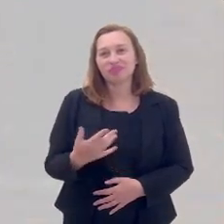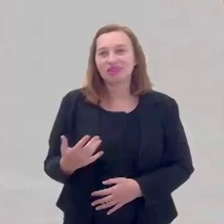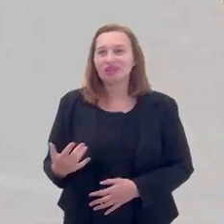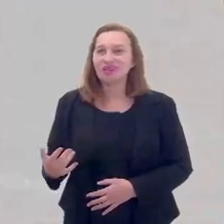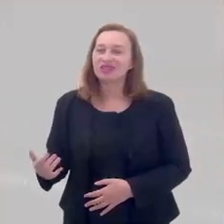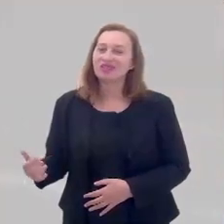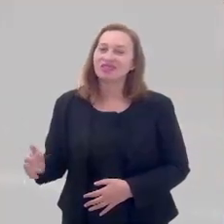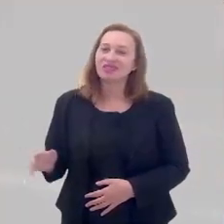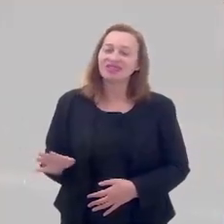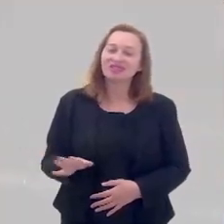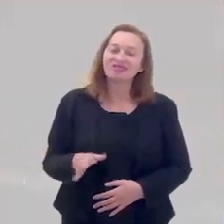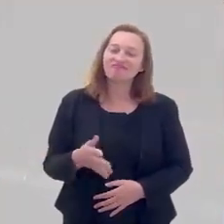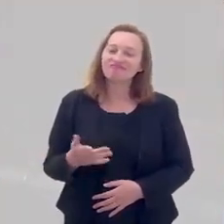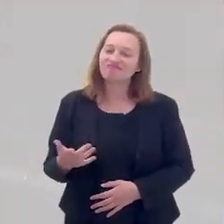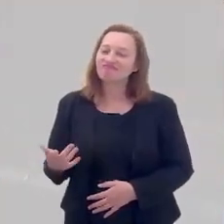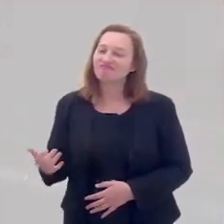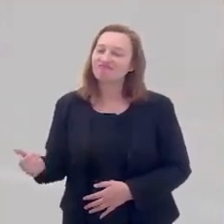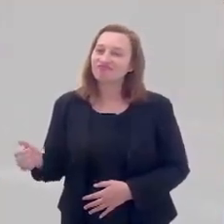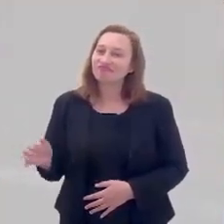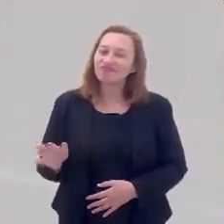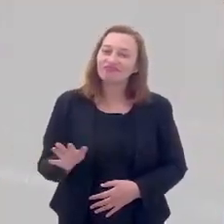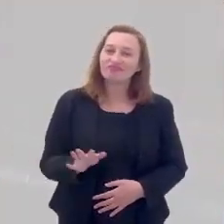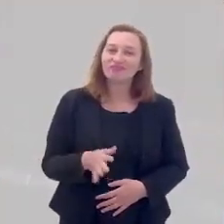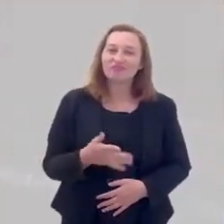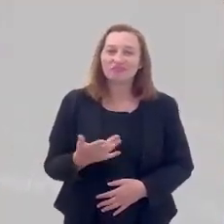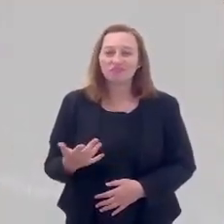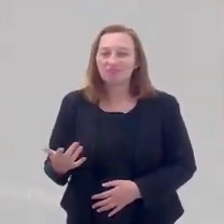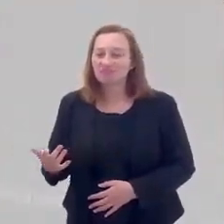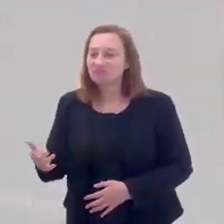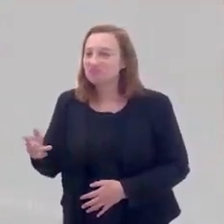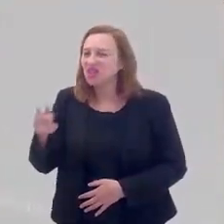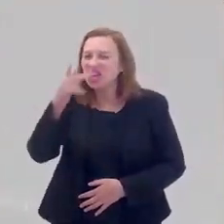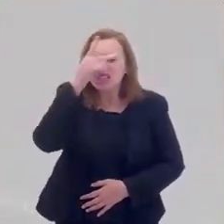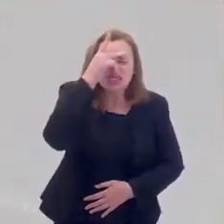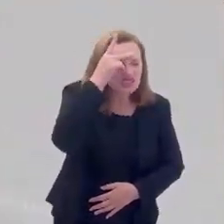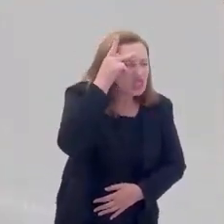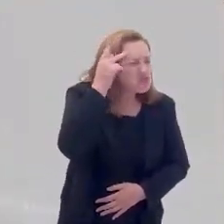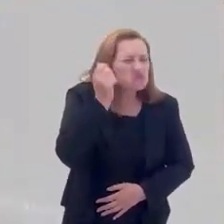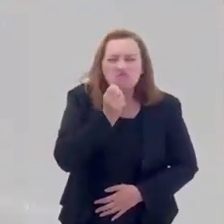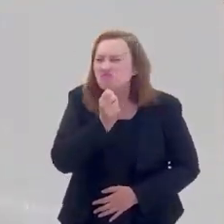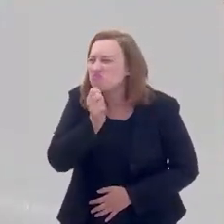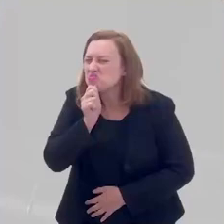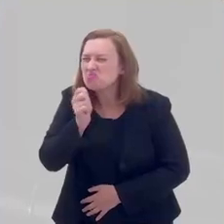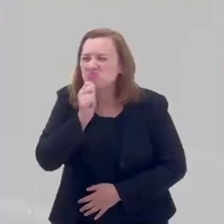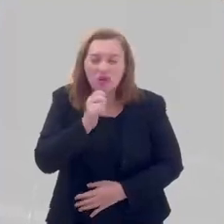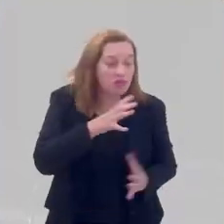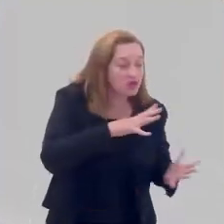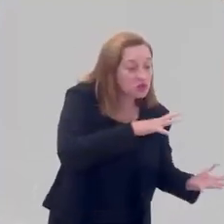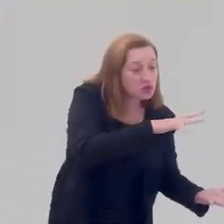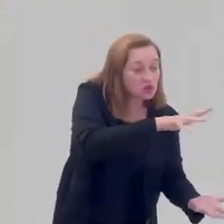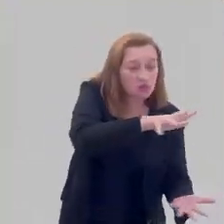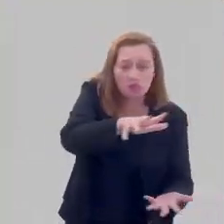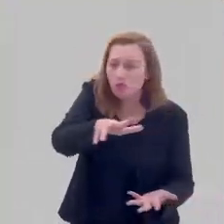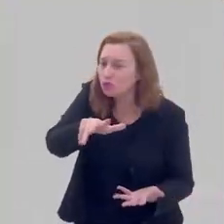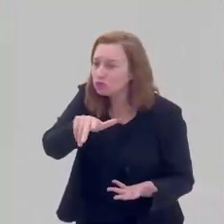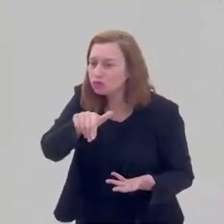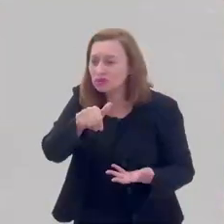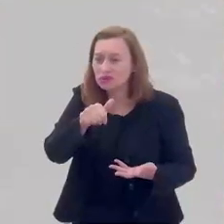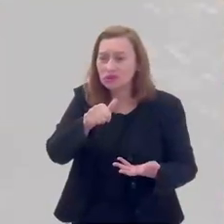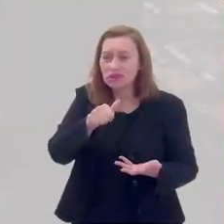Ninguém Te Ama Como Eu